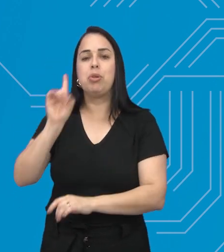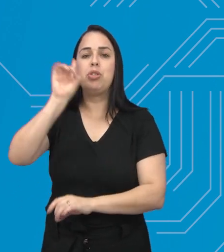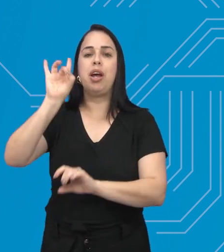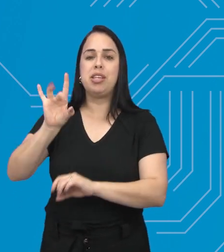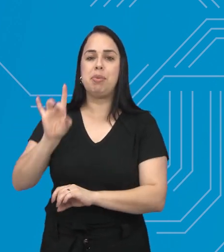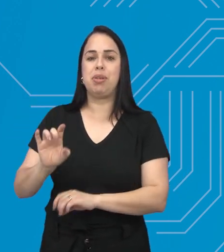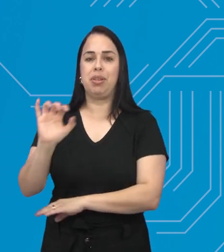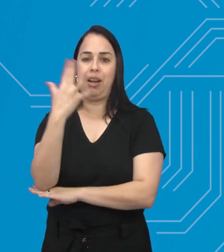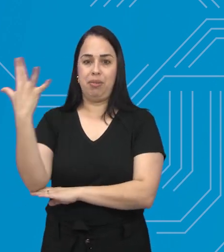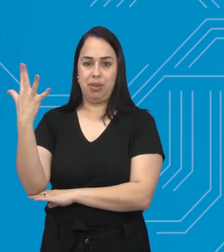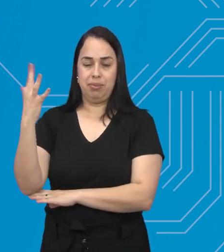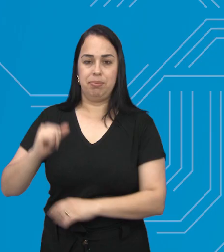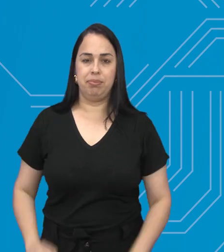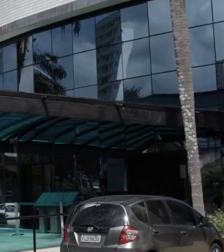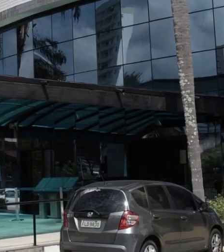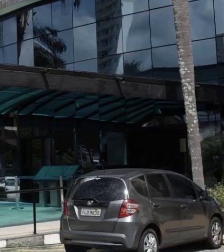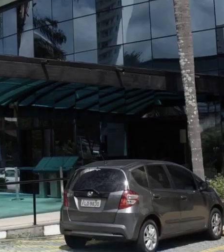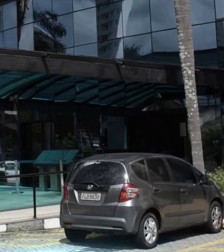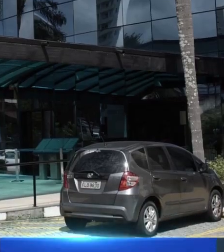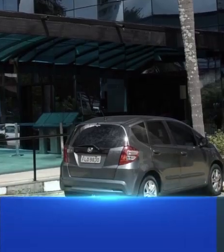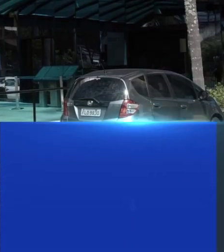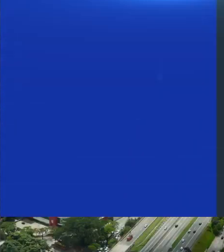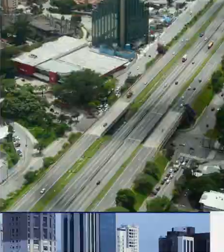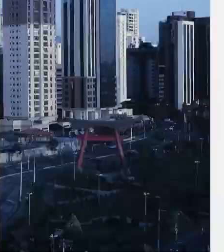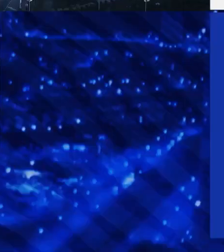da Árvore. É no próximo bloco.